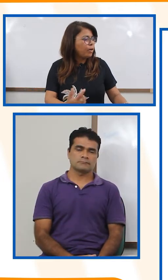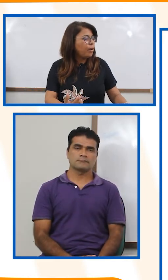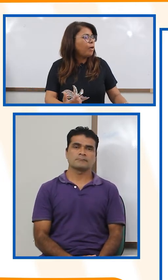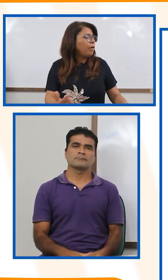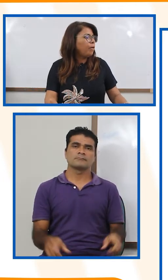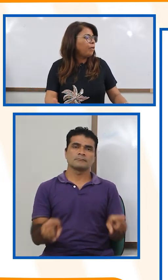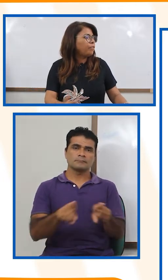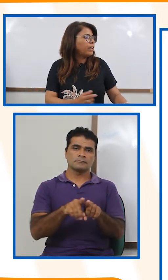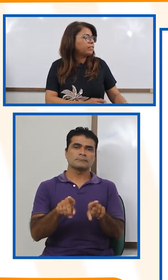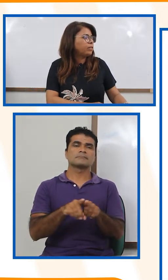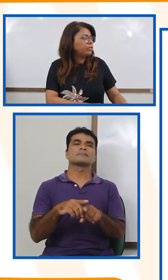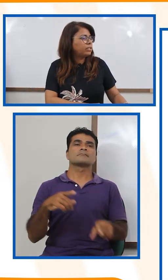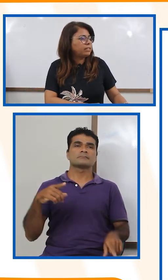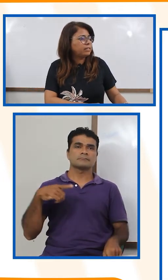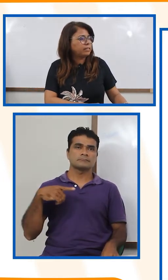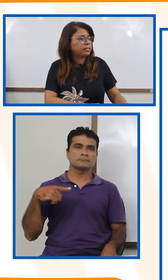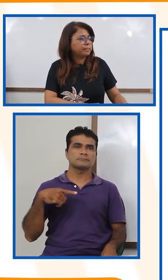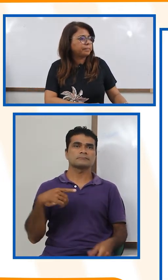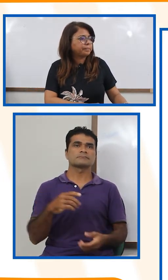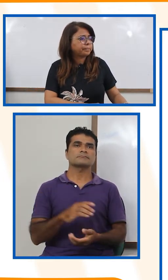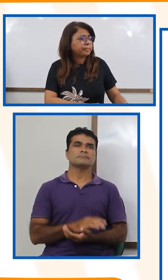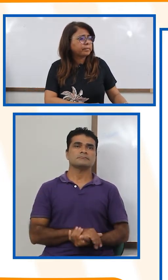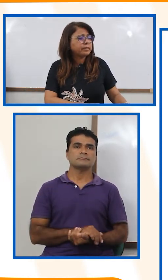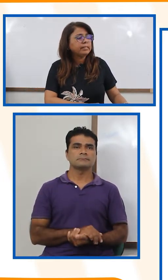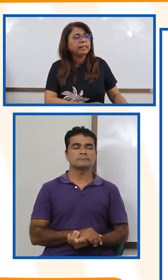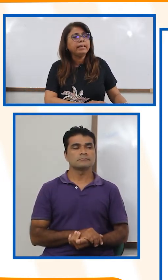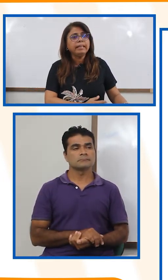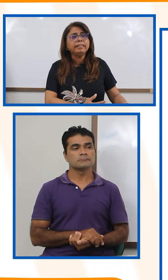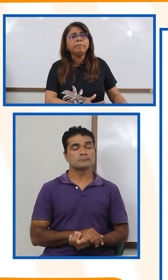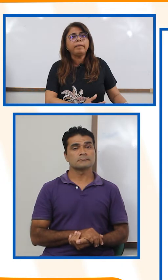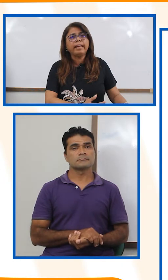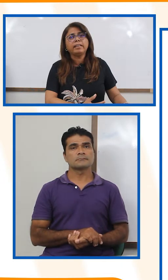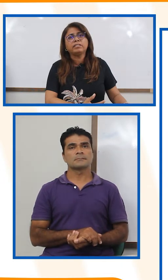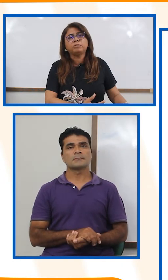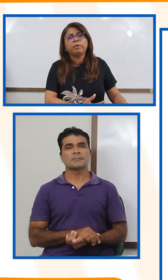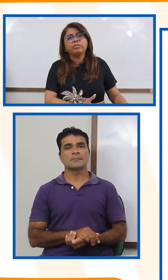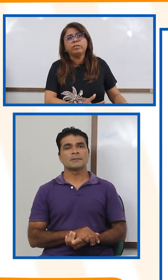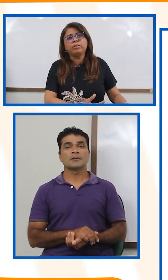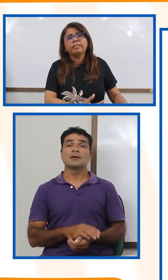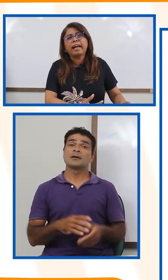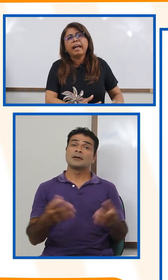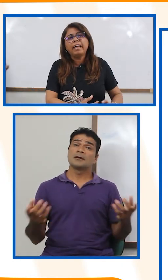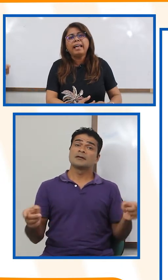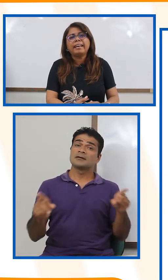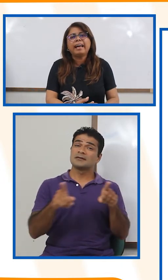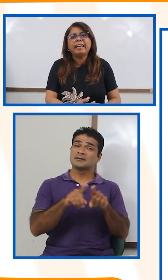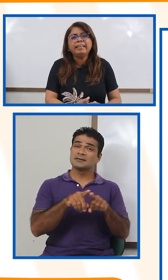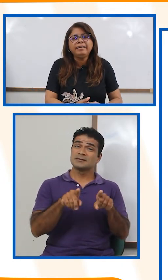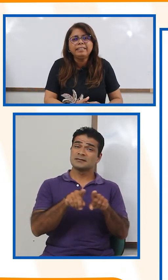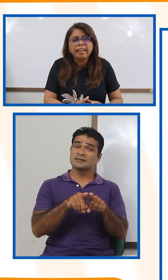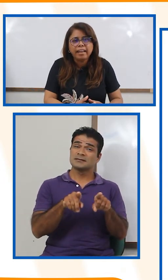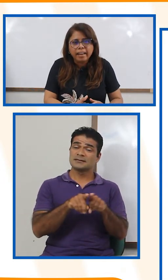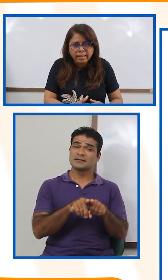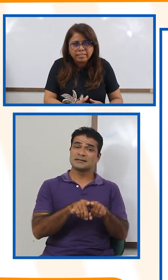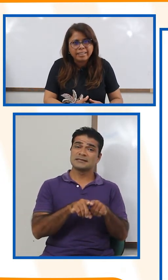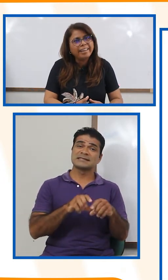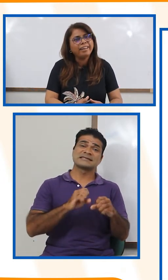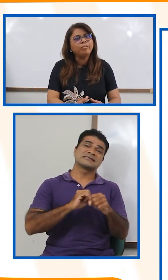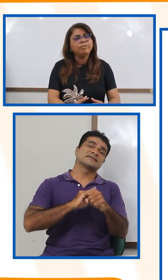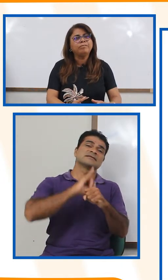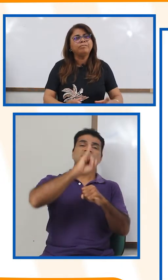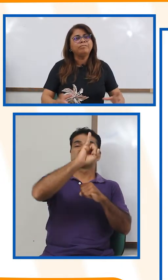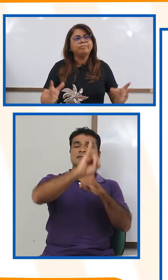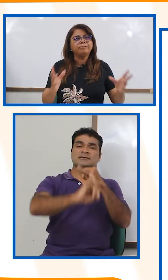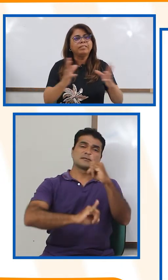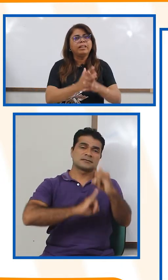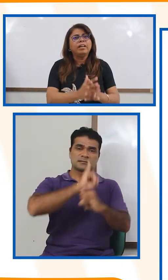gente ouve as notícias. E também a gente pode encontrar na internet, né? É